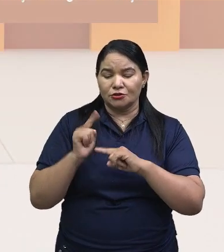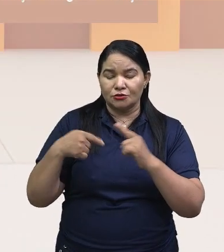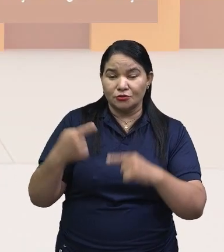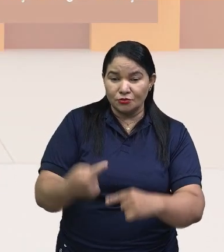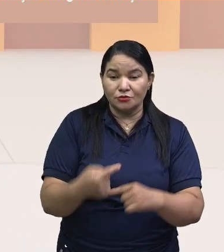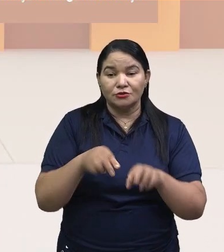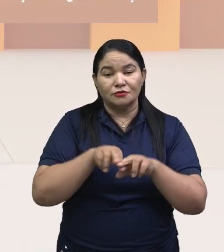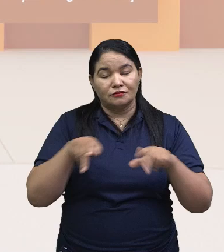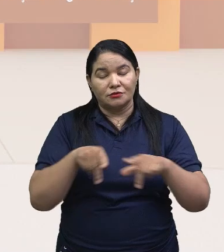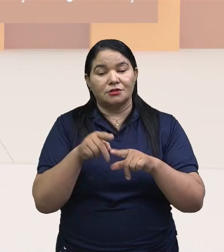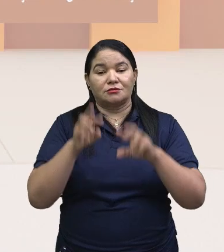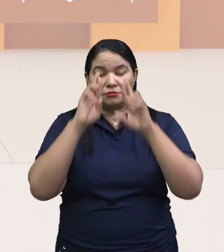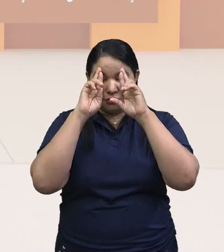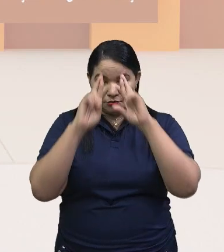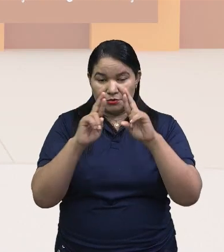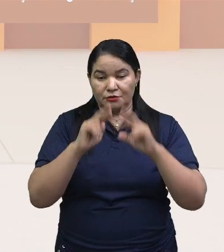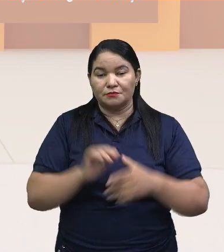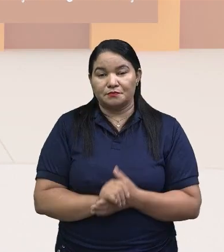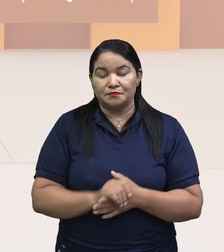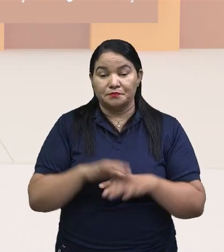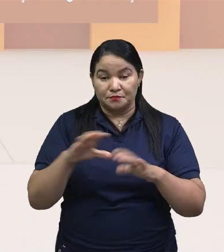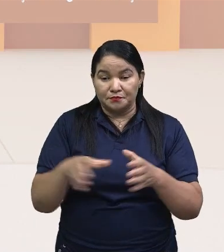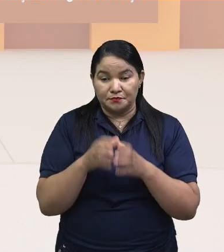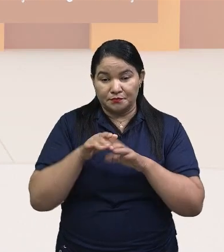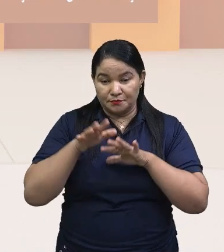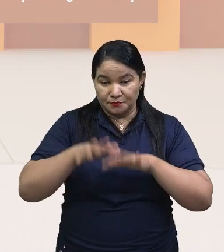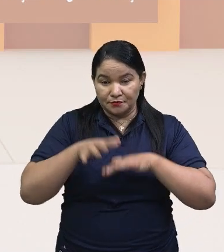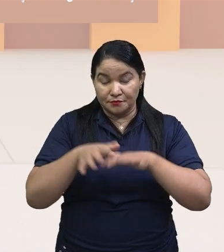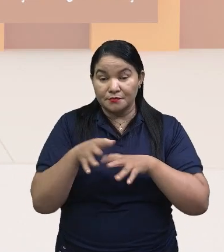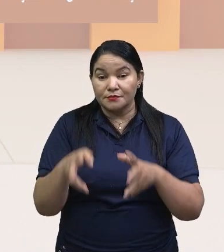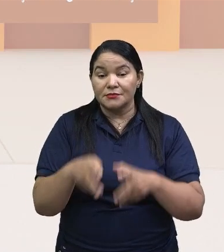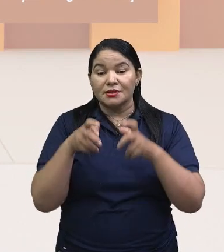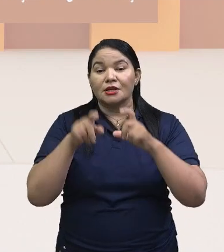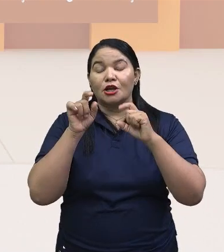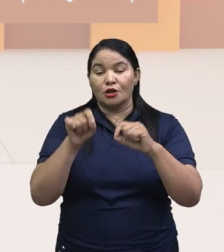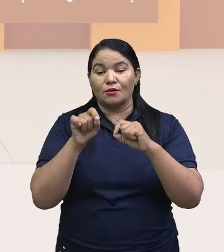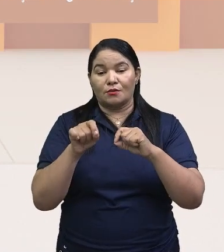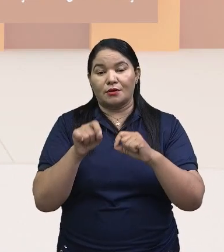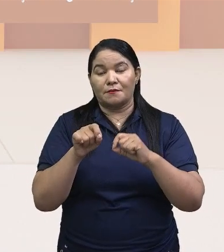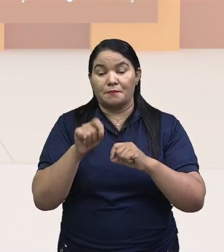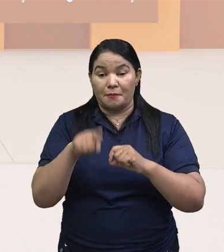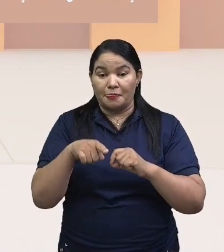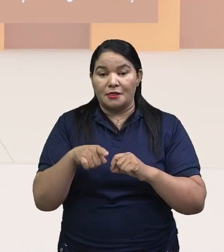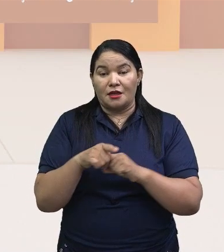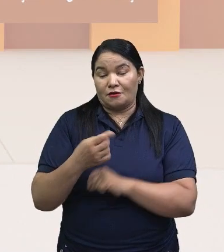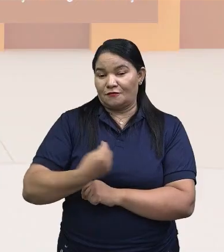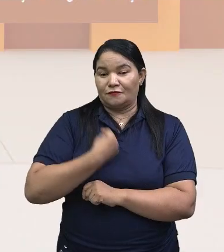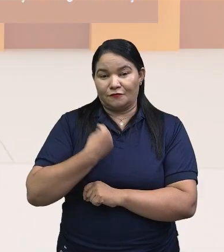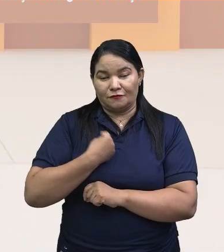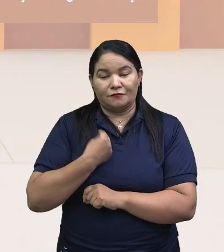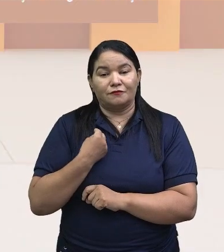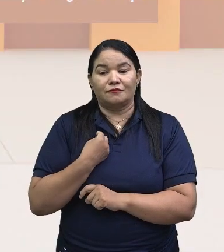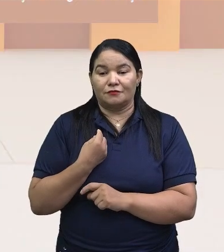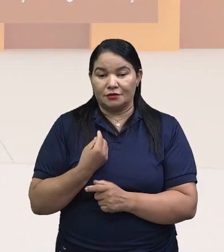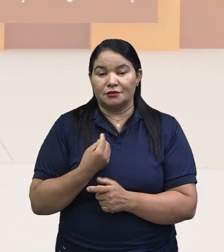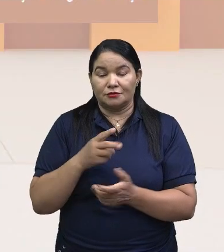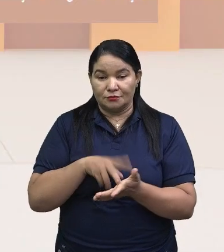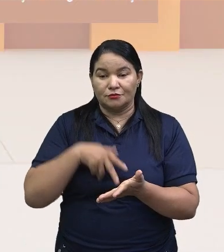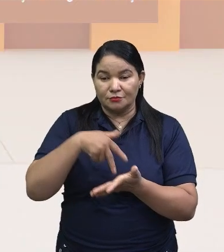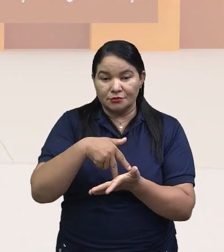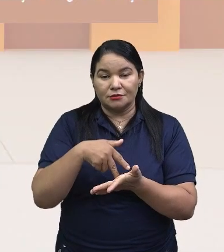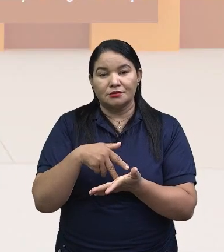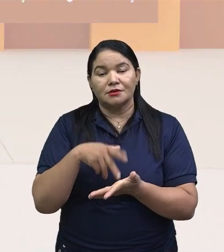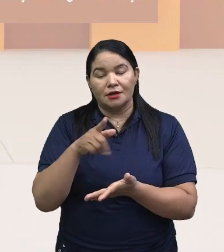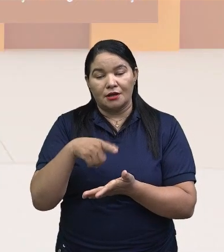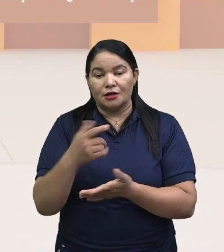tradições. O movimento indígena, ele é, portanto, percebam, ele é um movimento de sobrevivência. Isso é muito